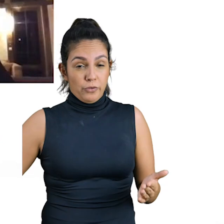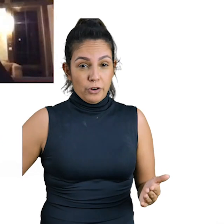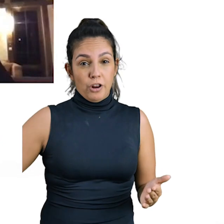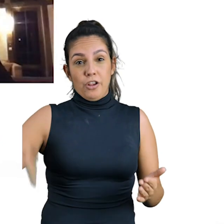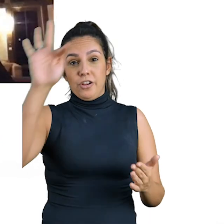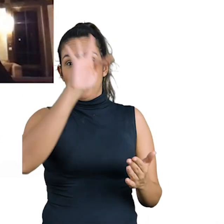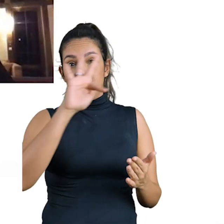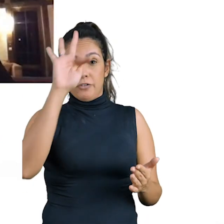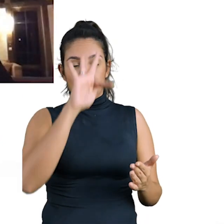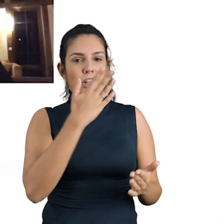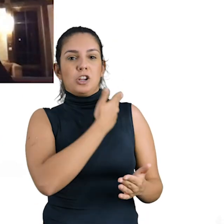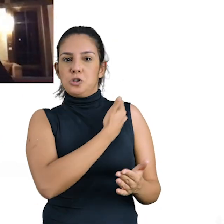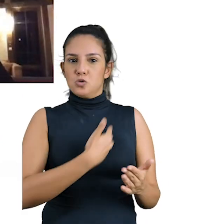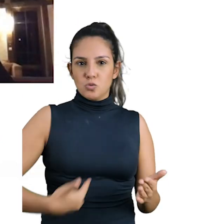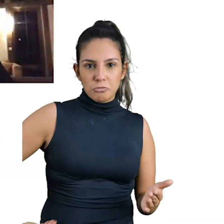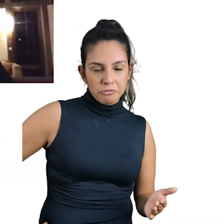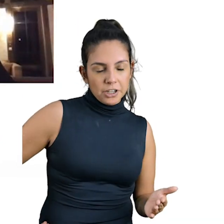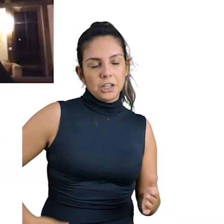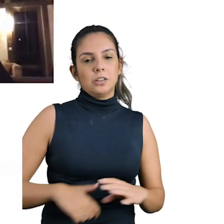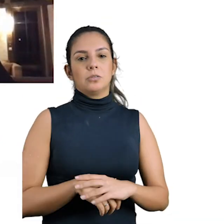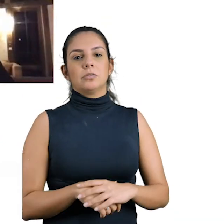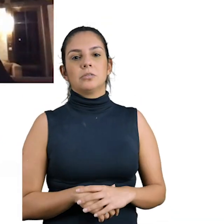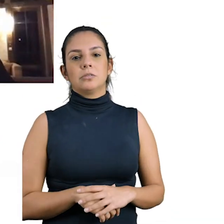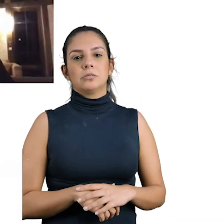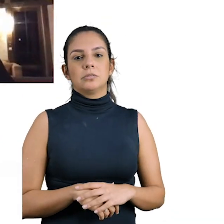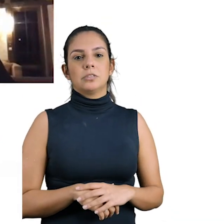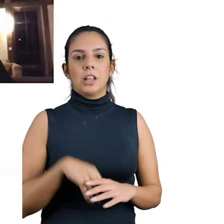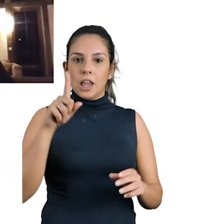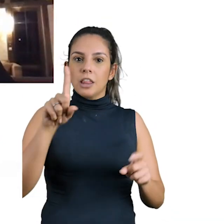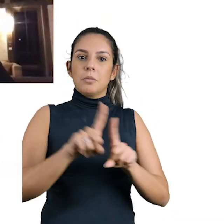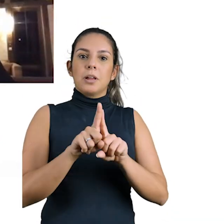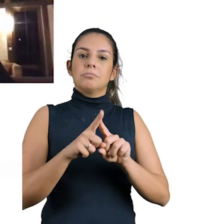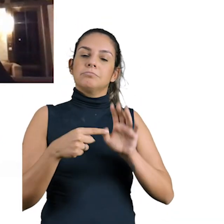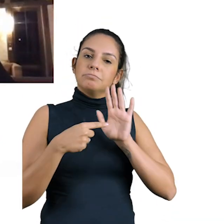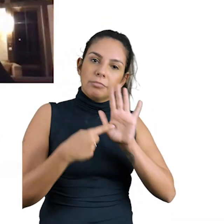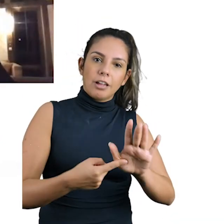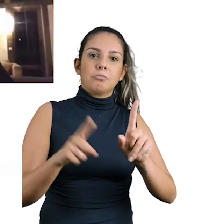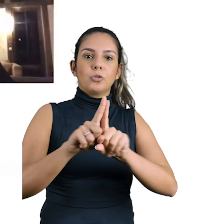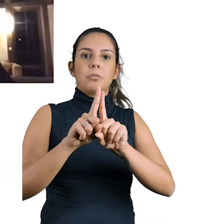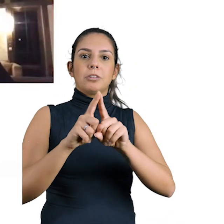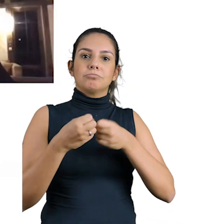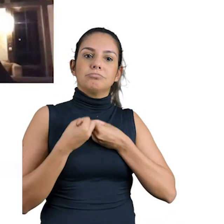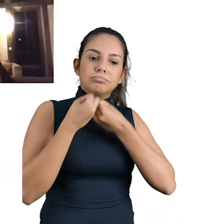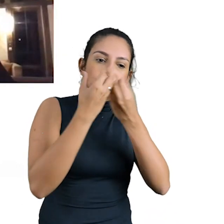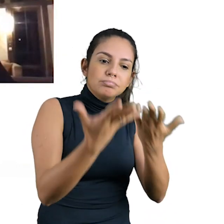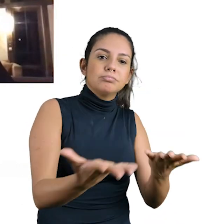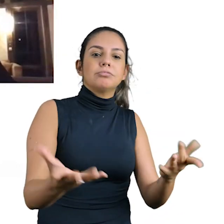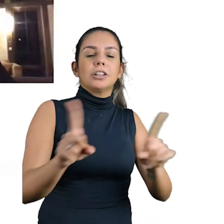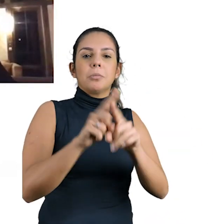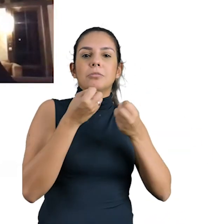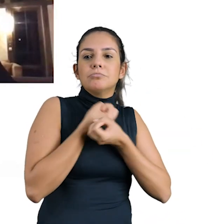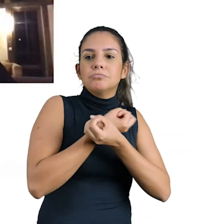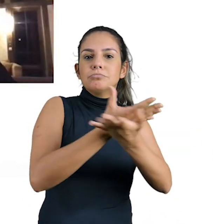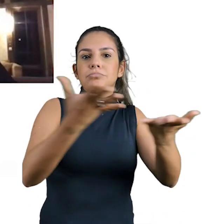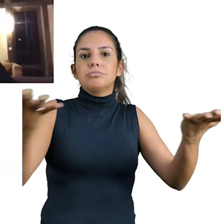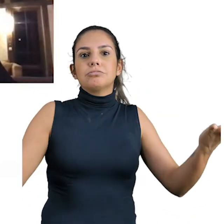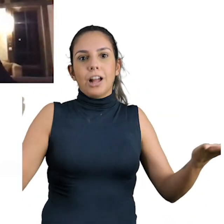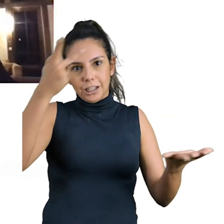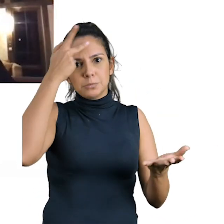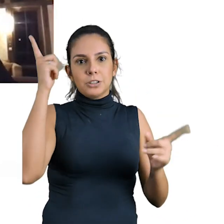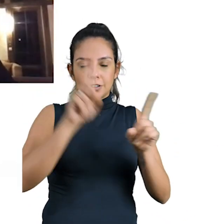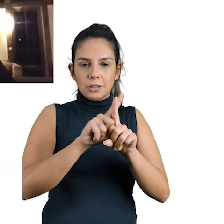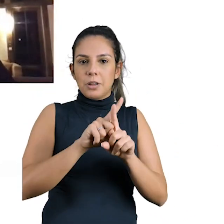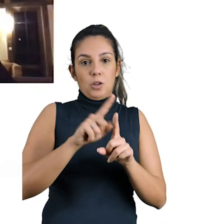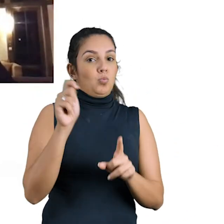fiz a universidade pública, né? Acho que é uma forma de retribuir também, né? Não tem ninguém que responde para mim, não tem